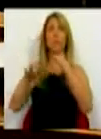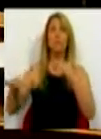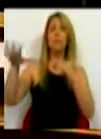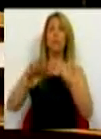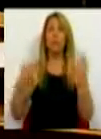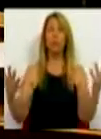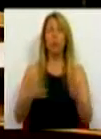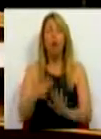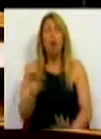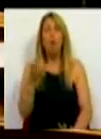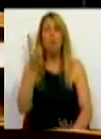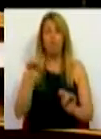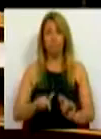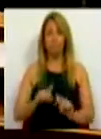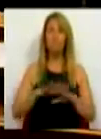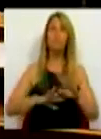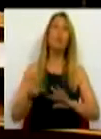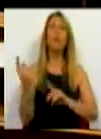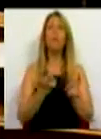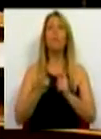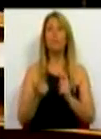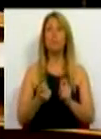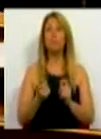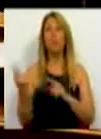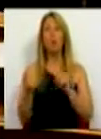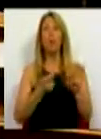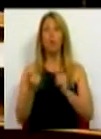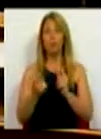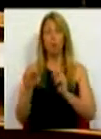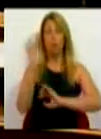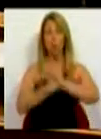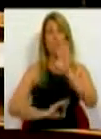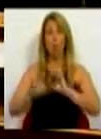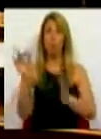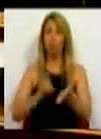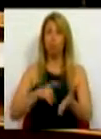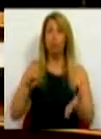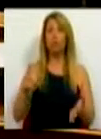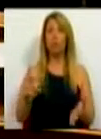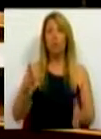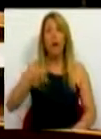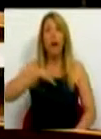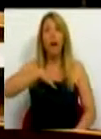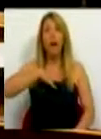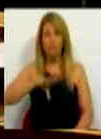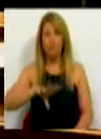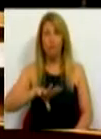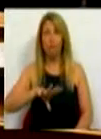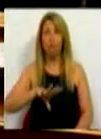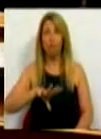debate, que é um debate em que a Europa e os Estados Unidos querem